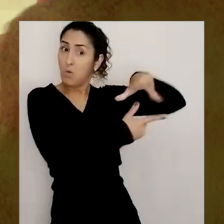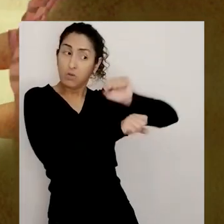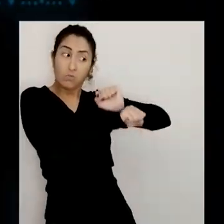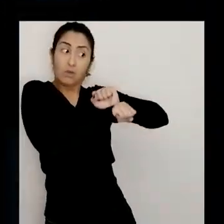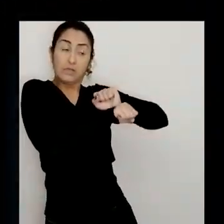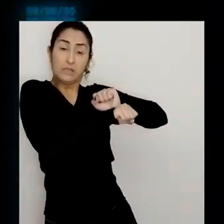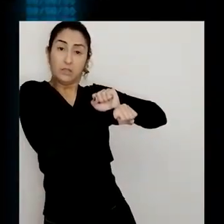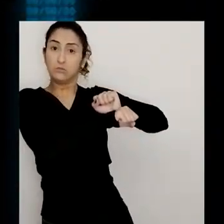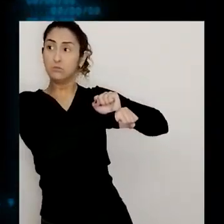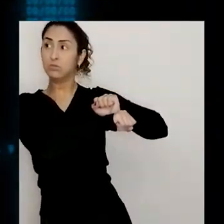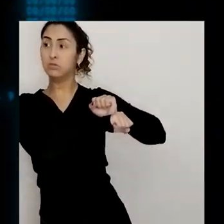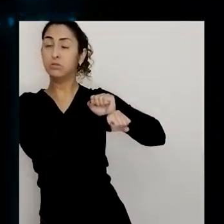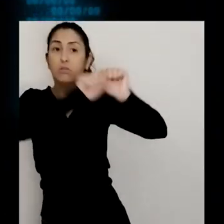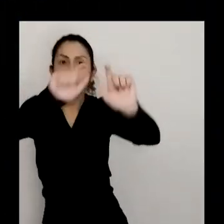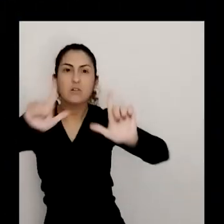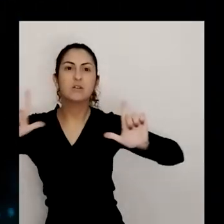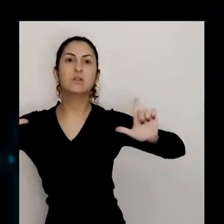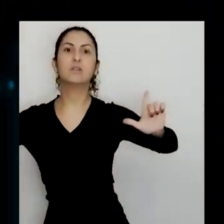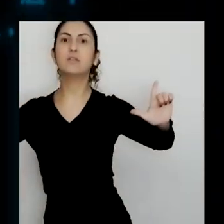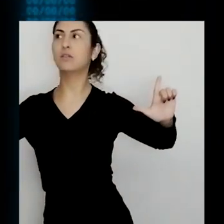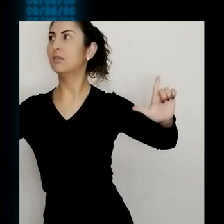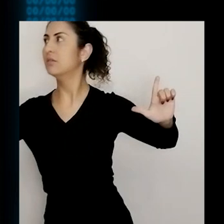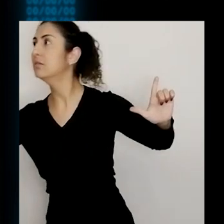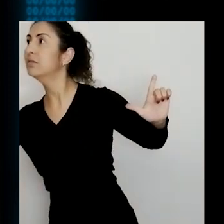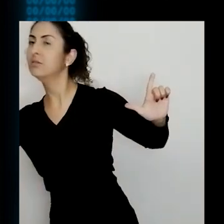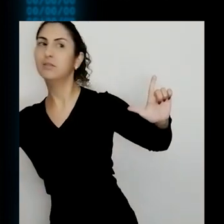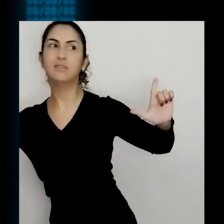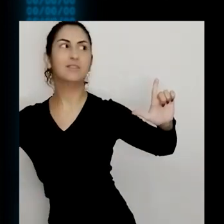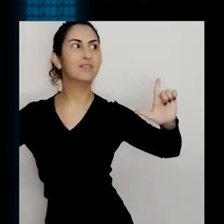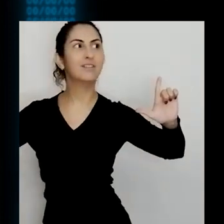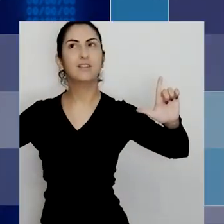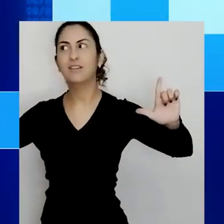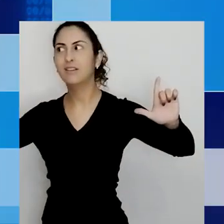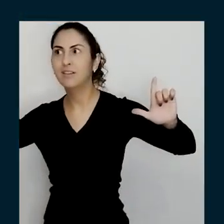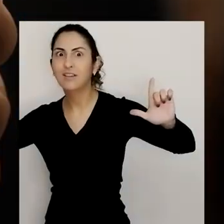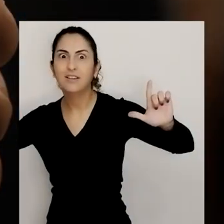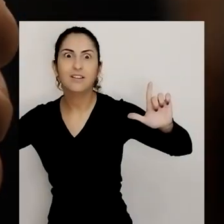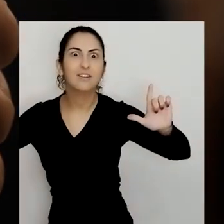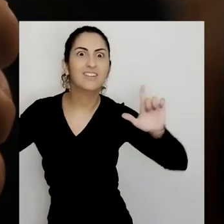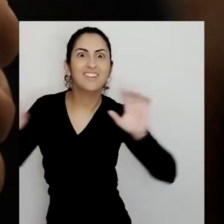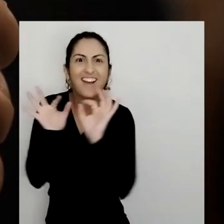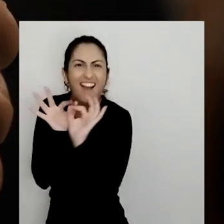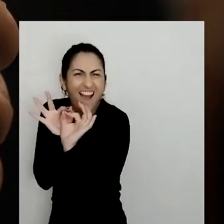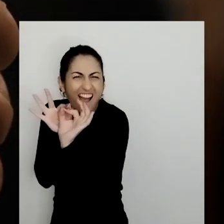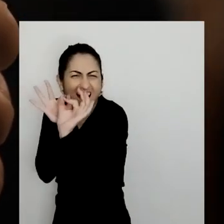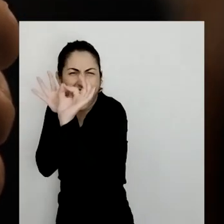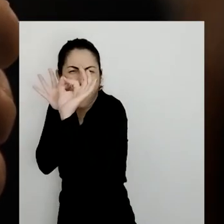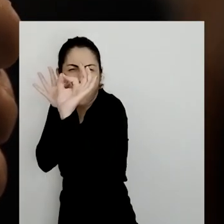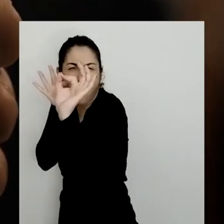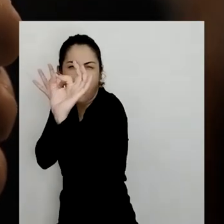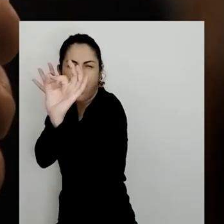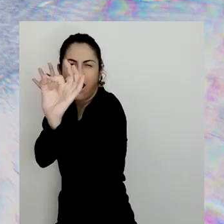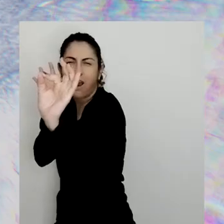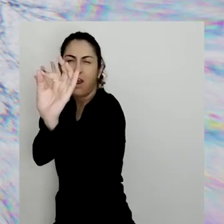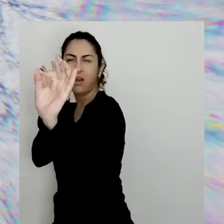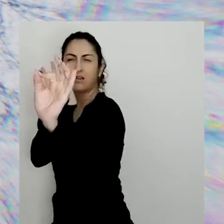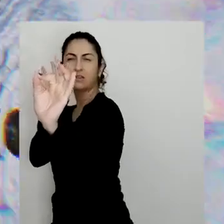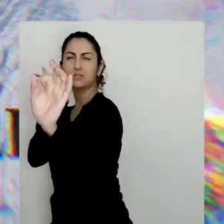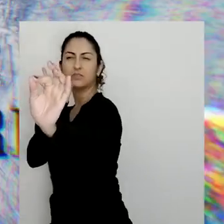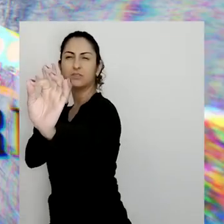esse. Recuei como a maré quando o mundo precisou parar. Fui para outros espaços de pixels e